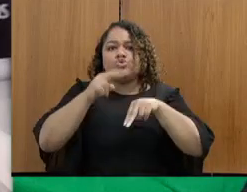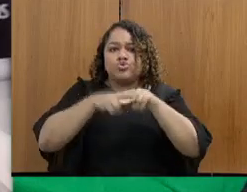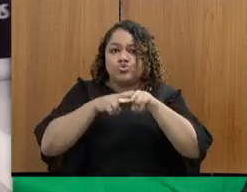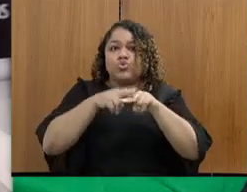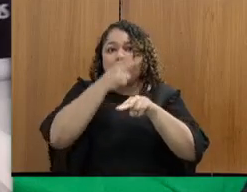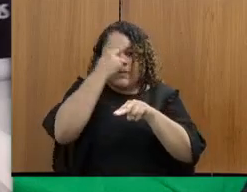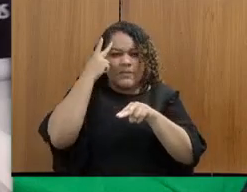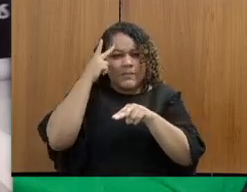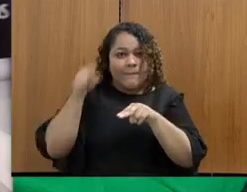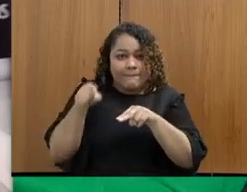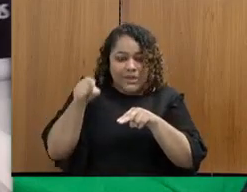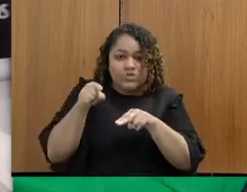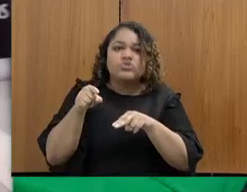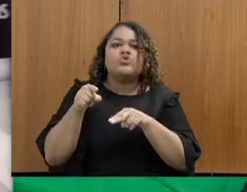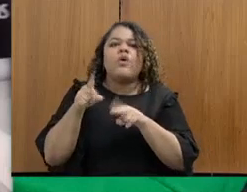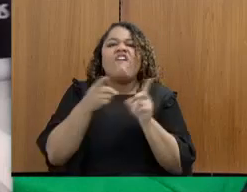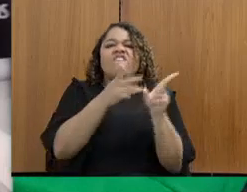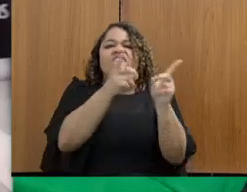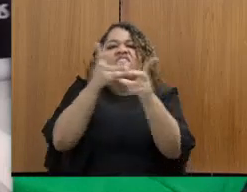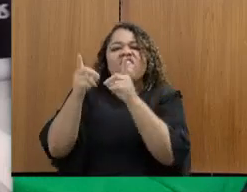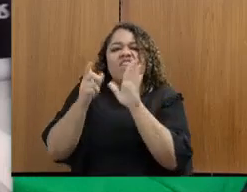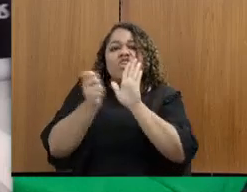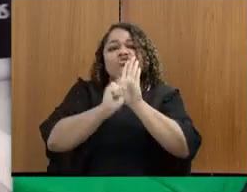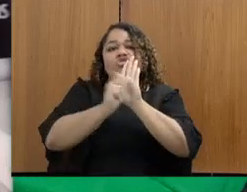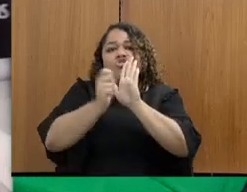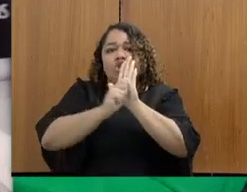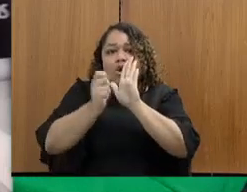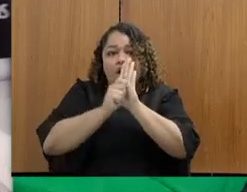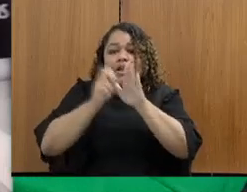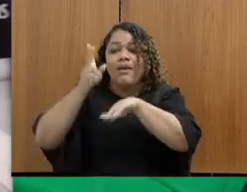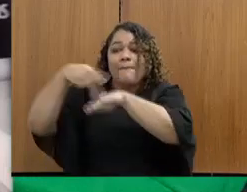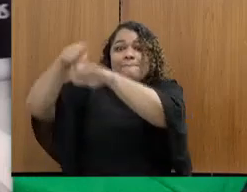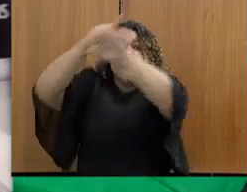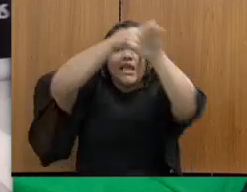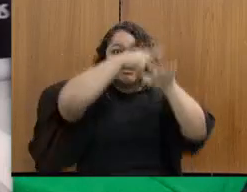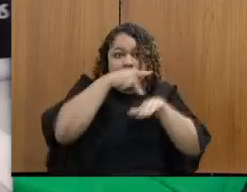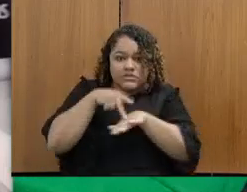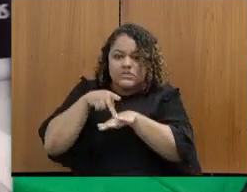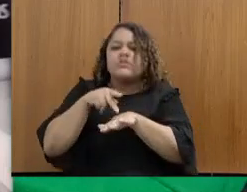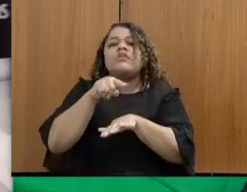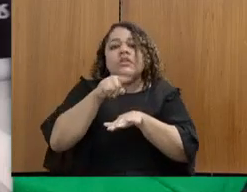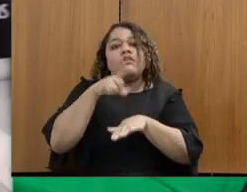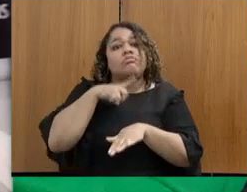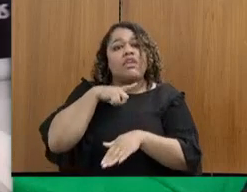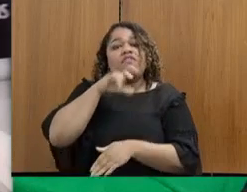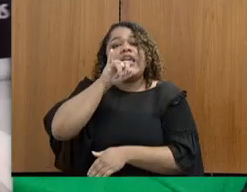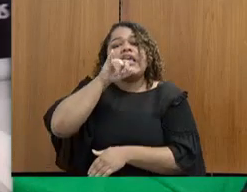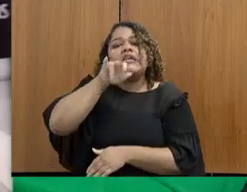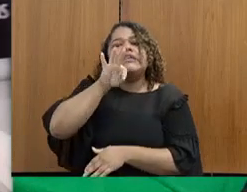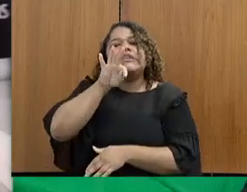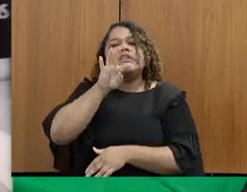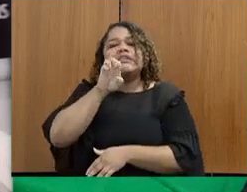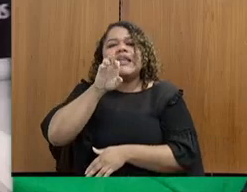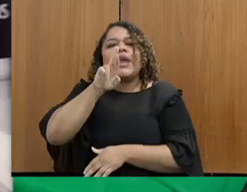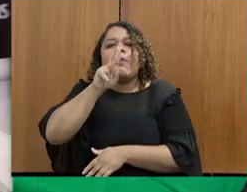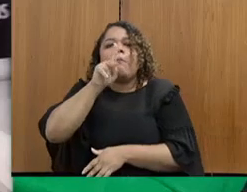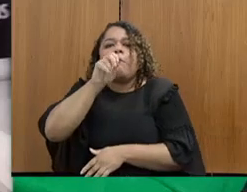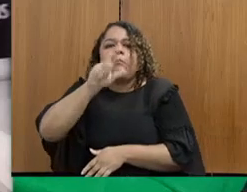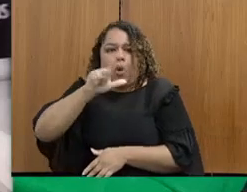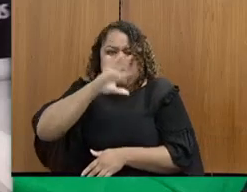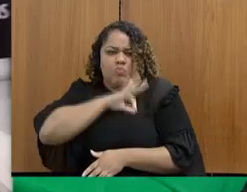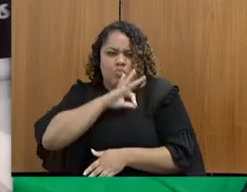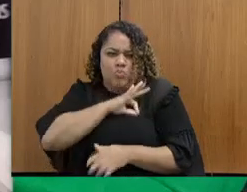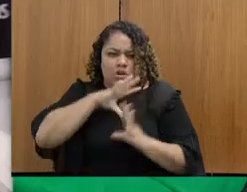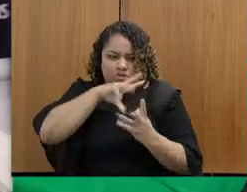preso pela polícia civil ele é um procurado né inclusive pela Interpol e integrantes